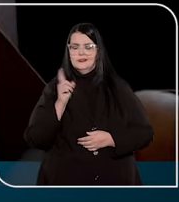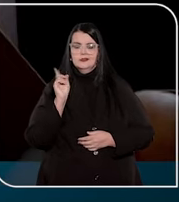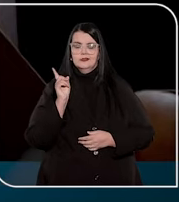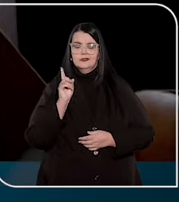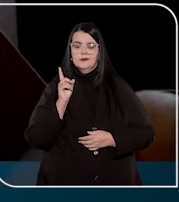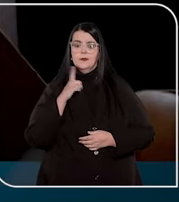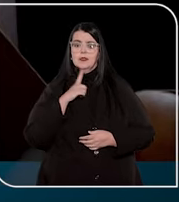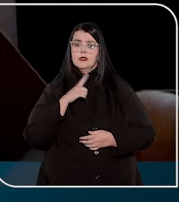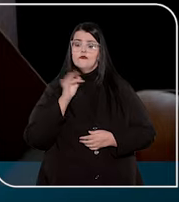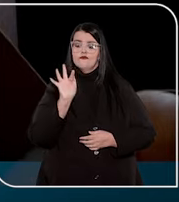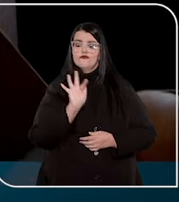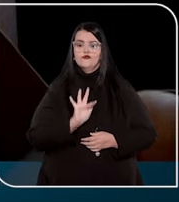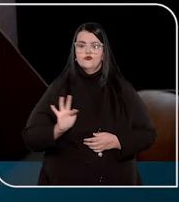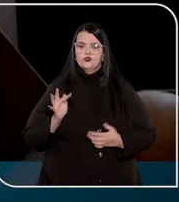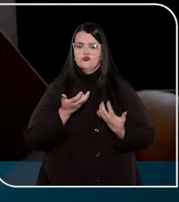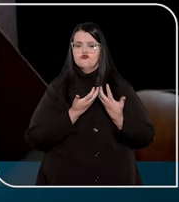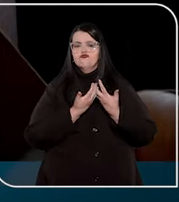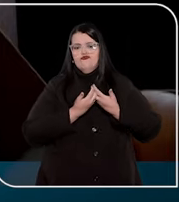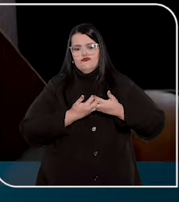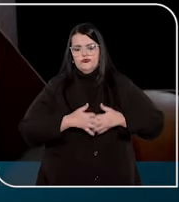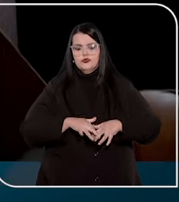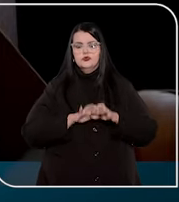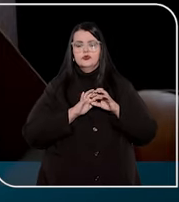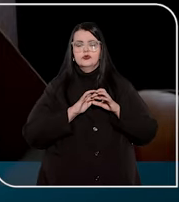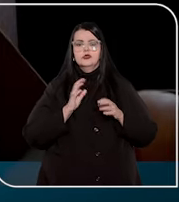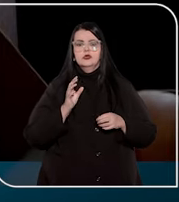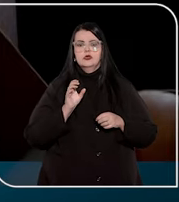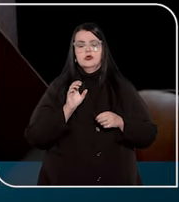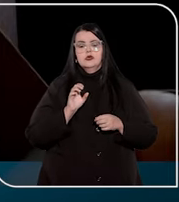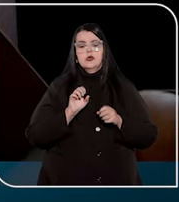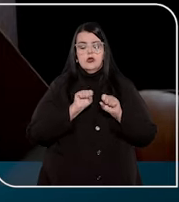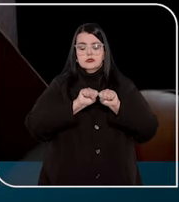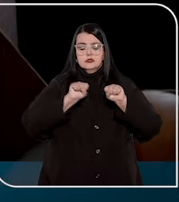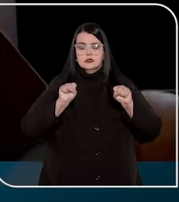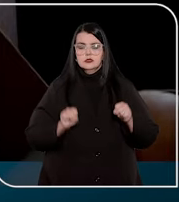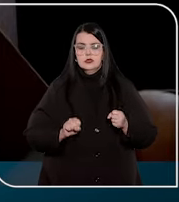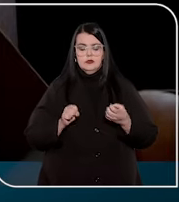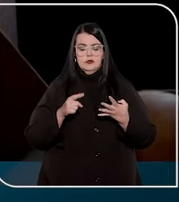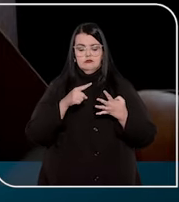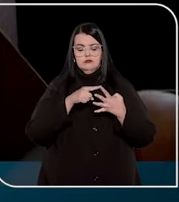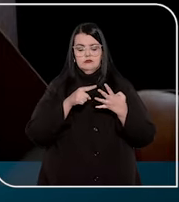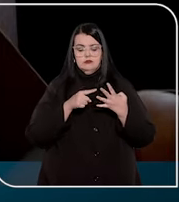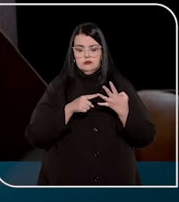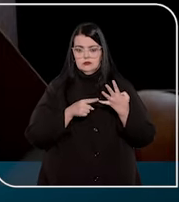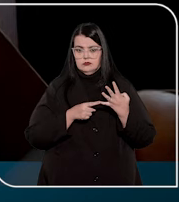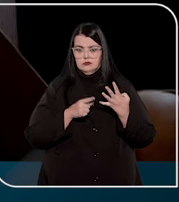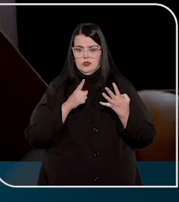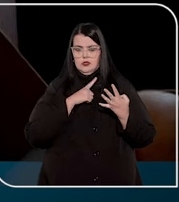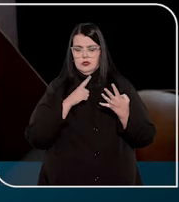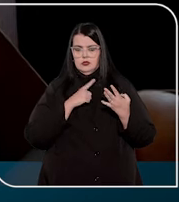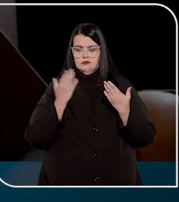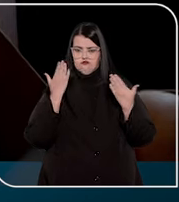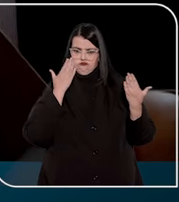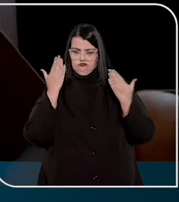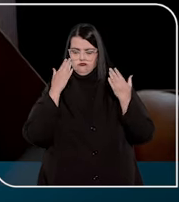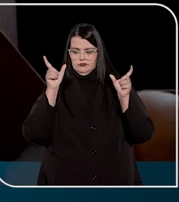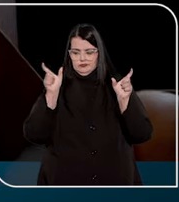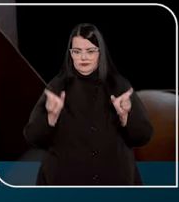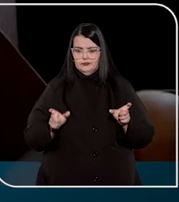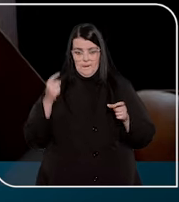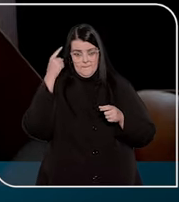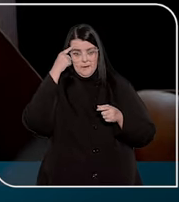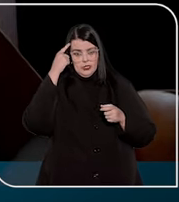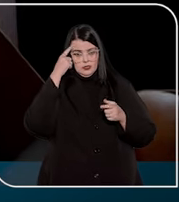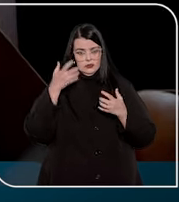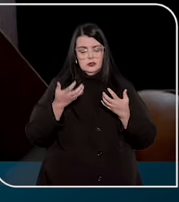funcionar. Então, nessa ideia de que não são quatro instâncias, eu vou fazer aqui dois paralelos para que todos possamos pensar